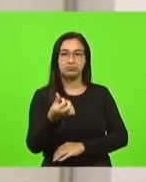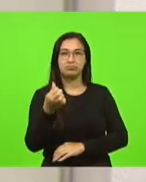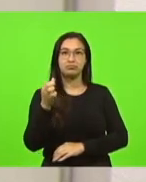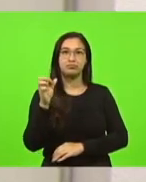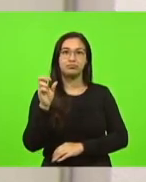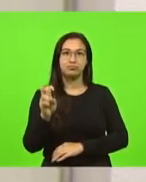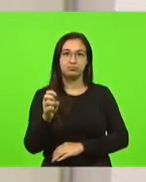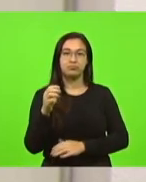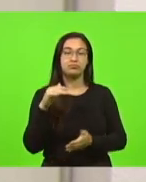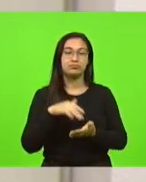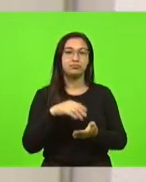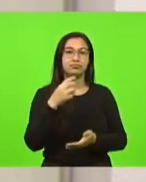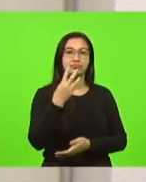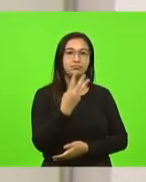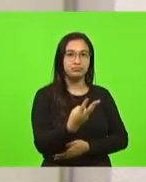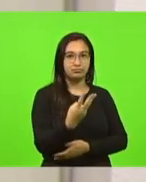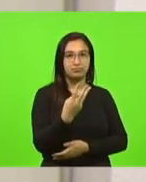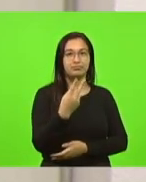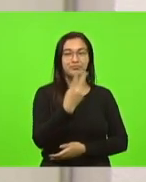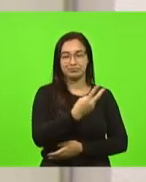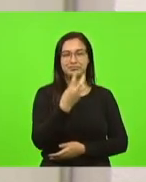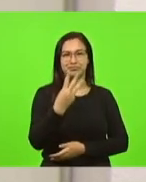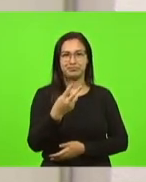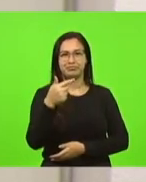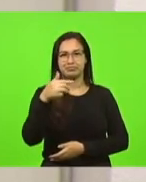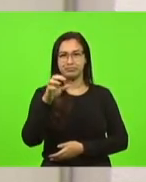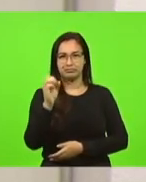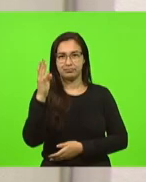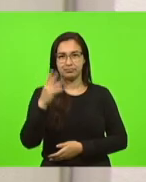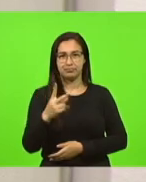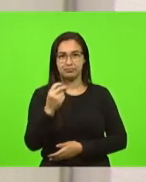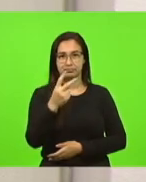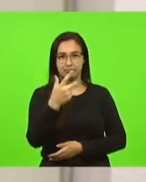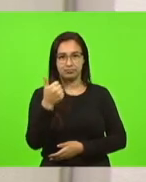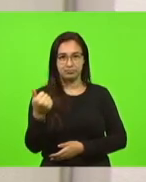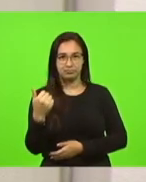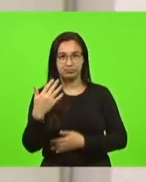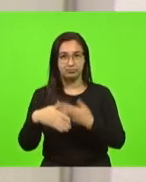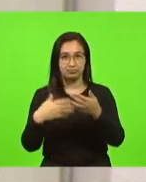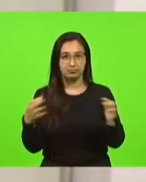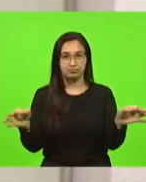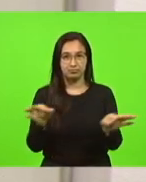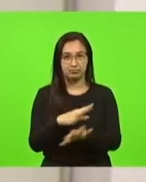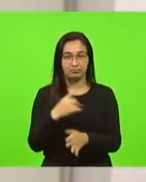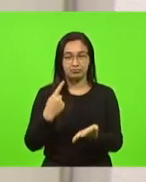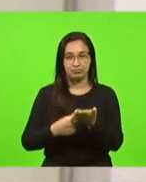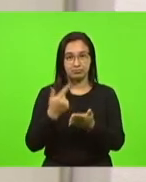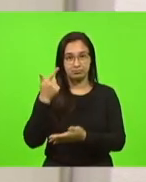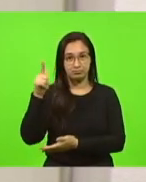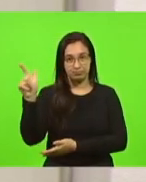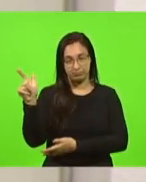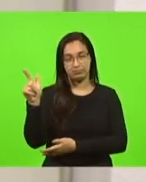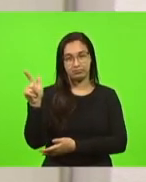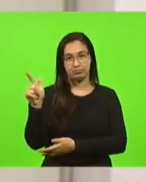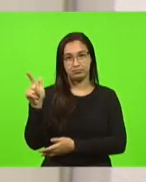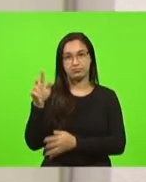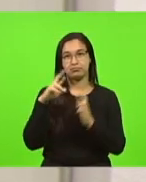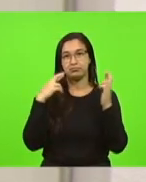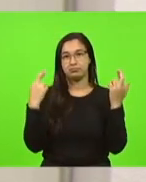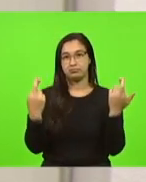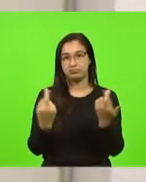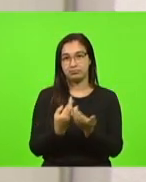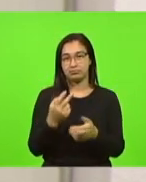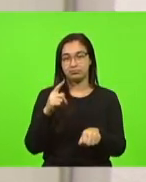a 2370/2021. Na sequência, o senhor presidente encerrou a sessão e convocou outra extraordinária para